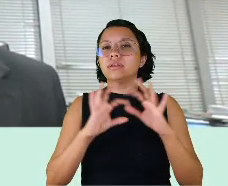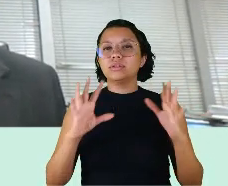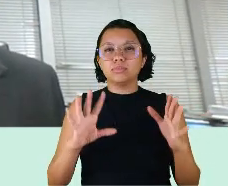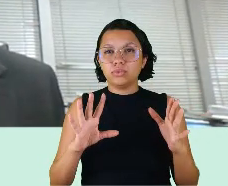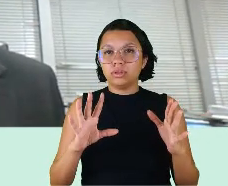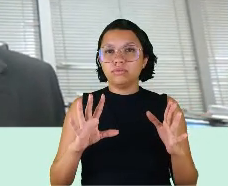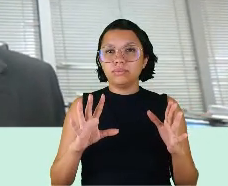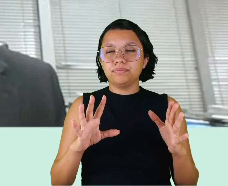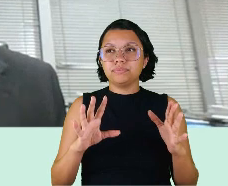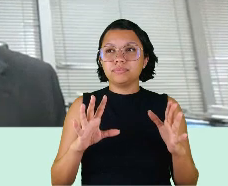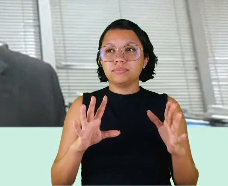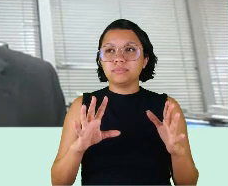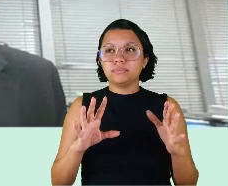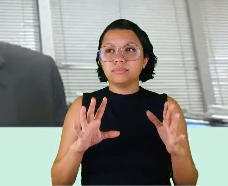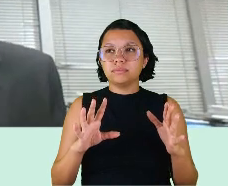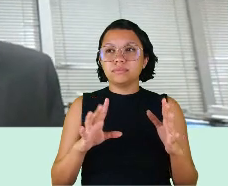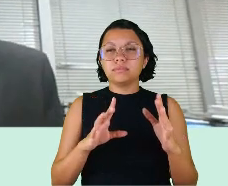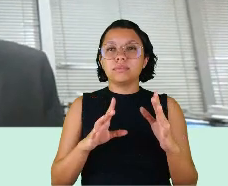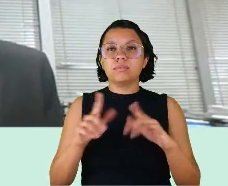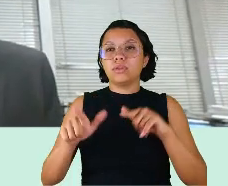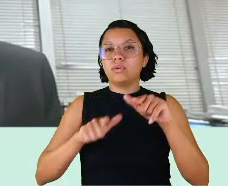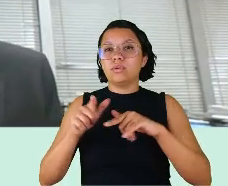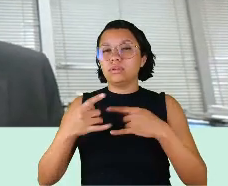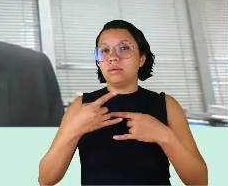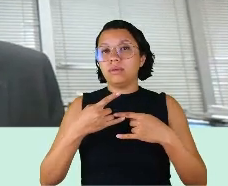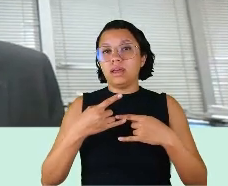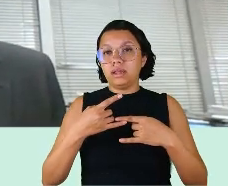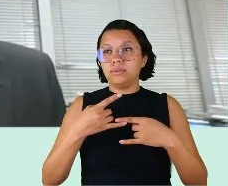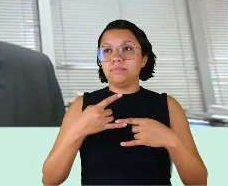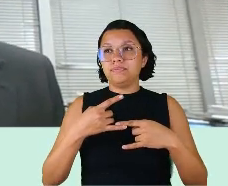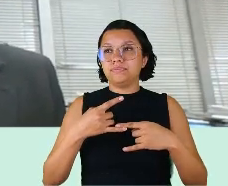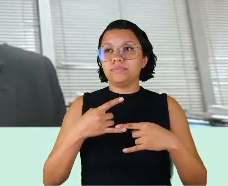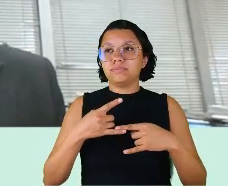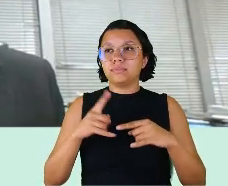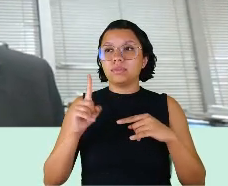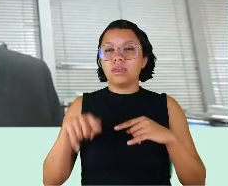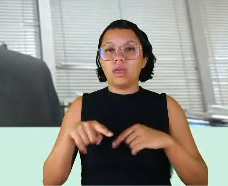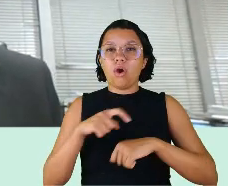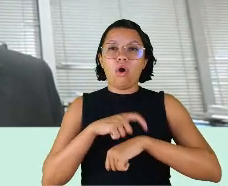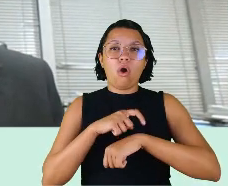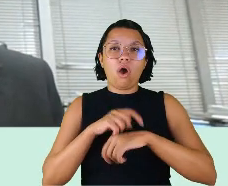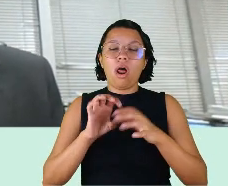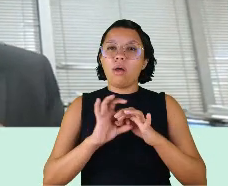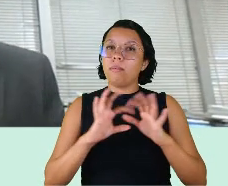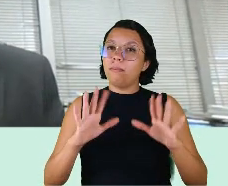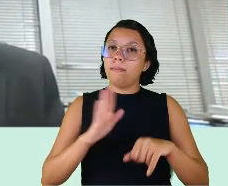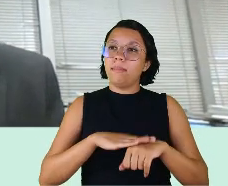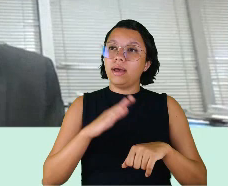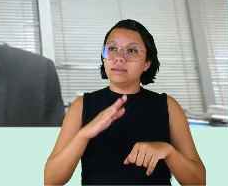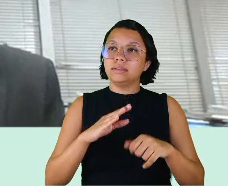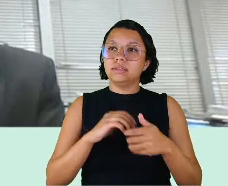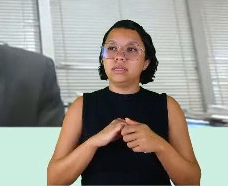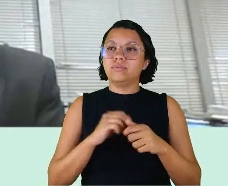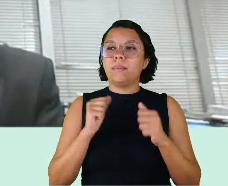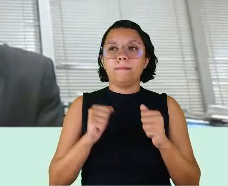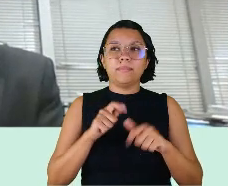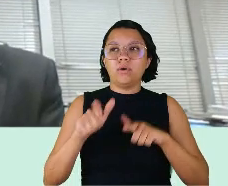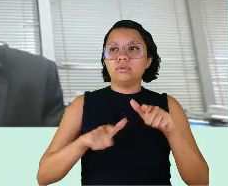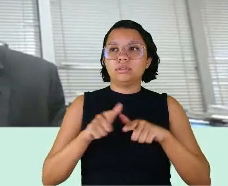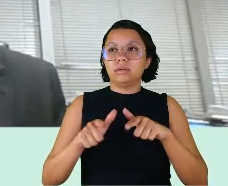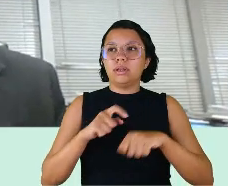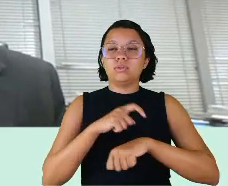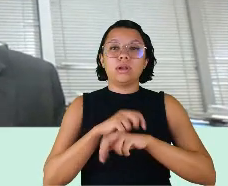estar disponível para que... porque o teletrabalho, a ideia é que se tenha uma flexibilidade na gestão do seu horário, você pode trabalhar num